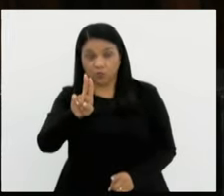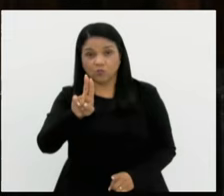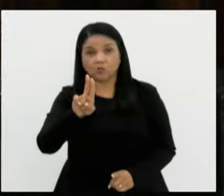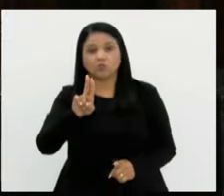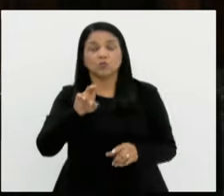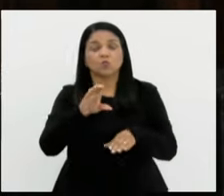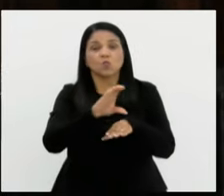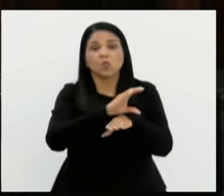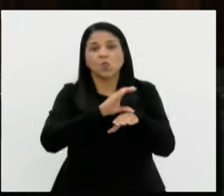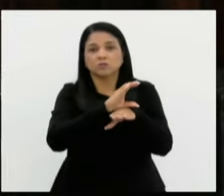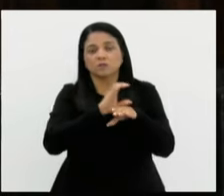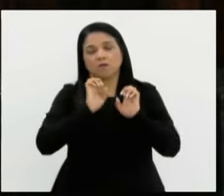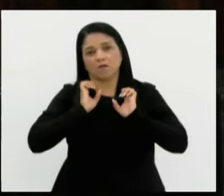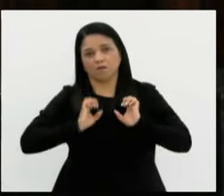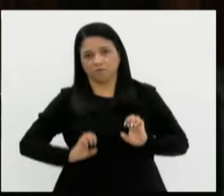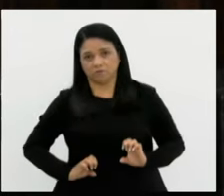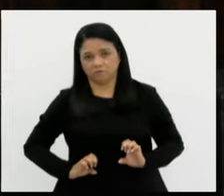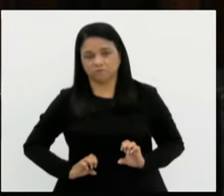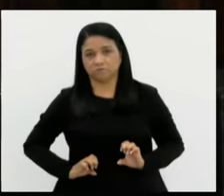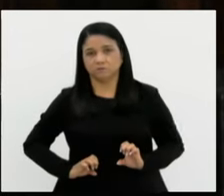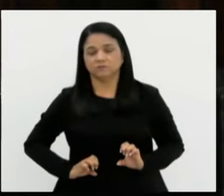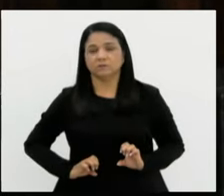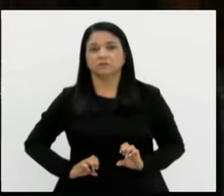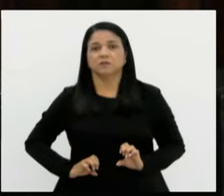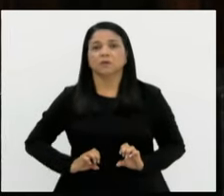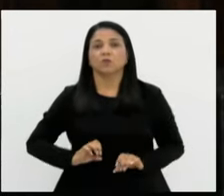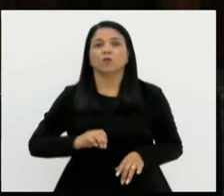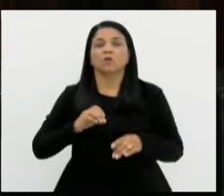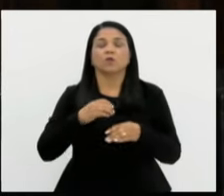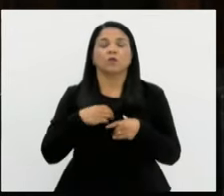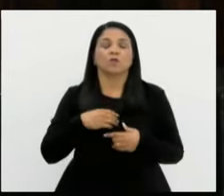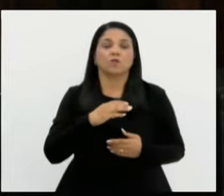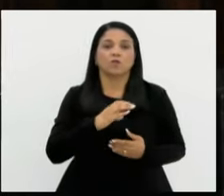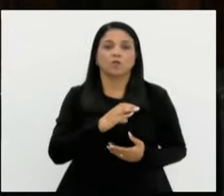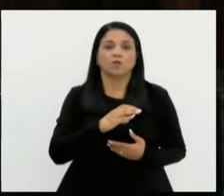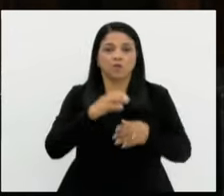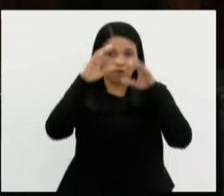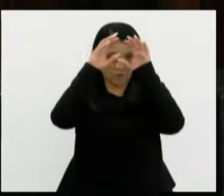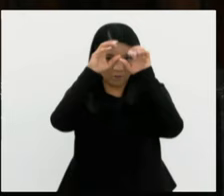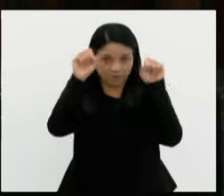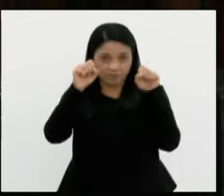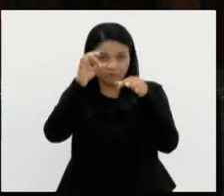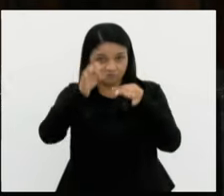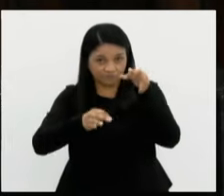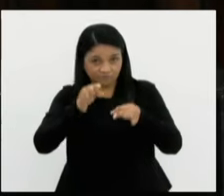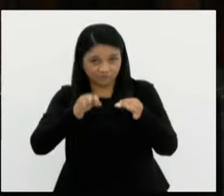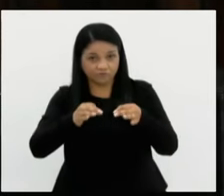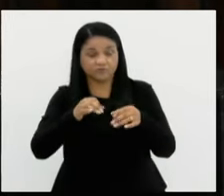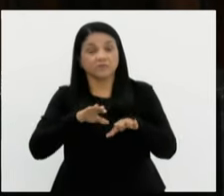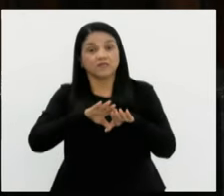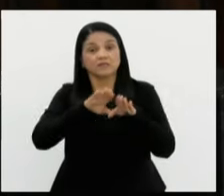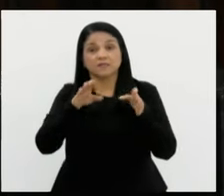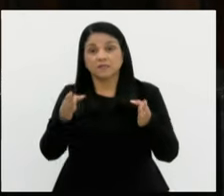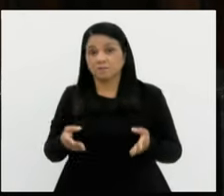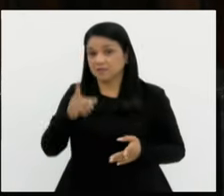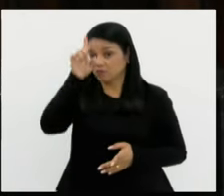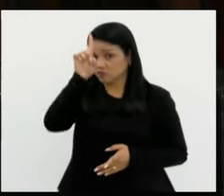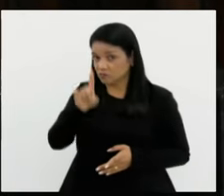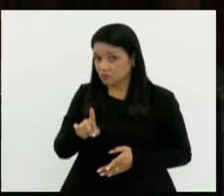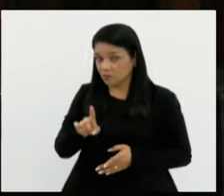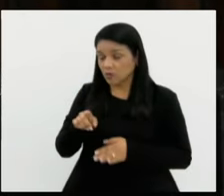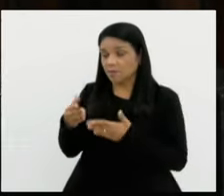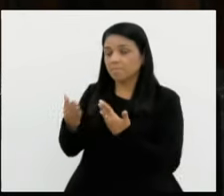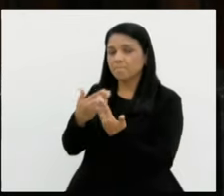não obstante, do parecer da corregedoria, do pronunciamento da mesa diretora, de ouvi-lo previamente.